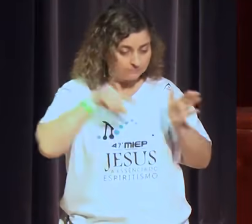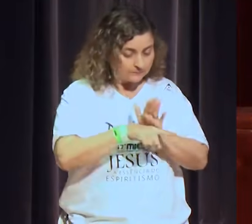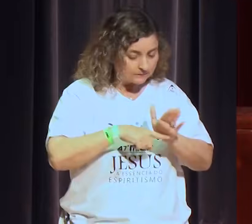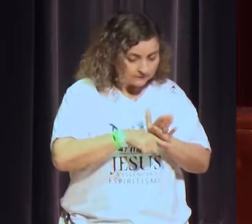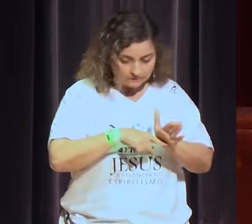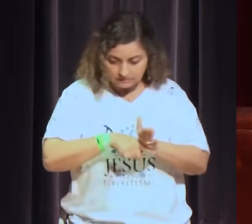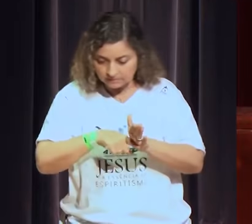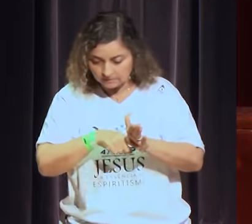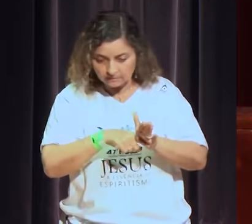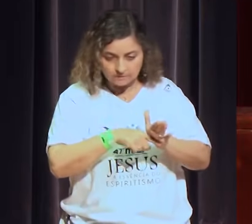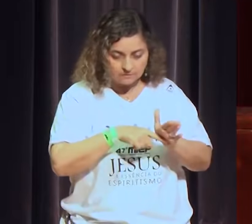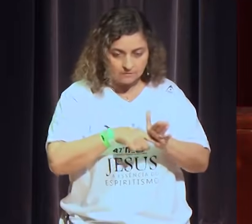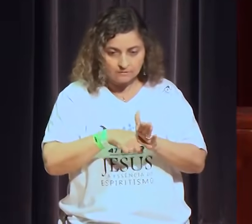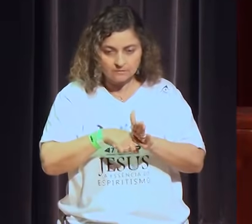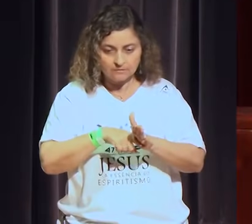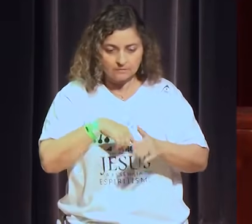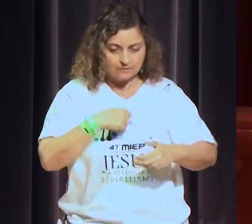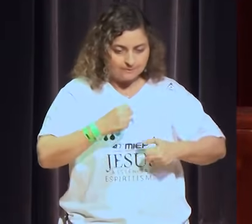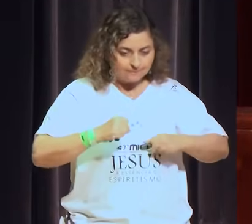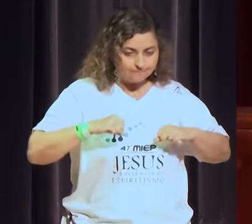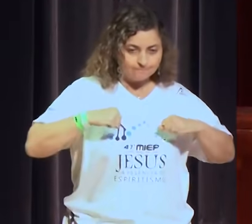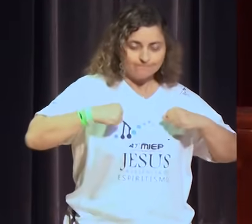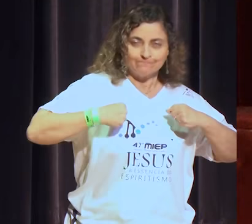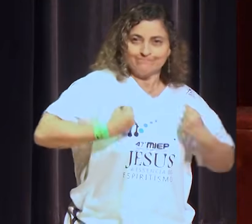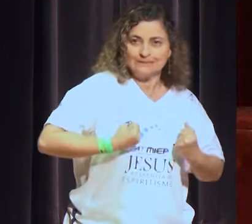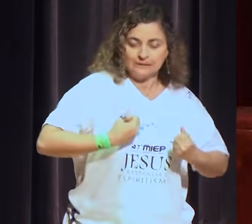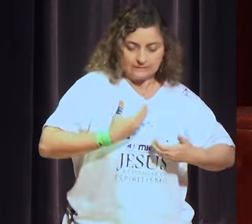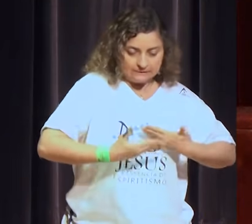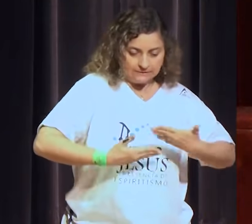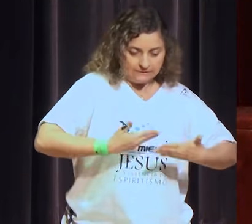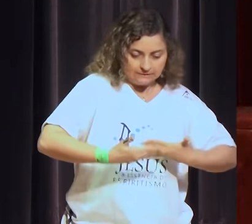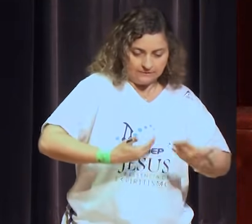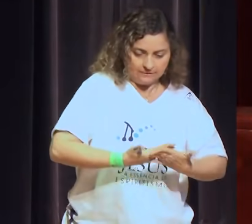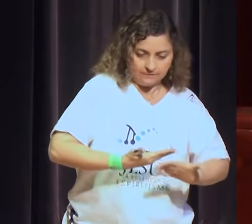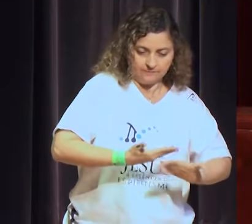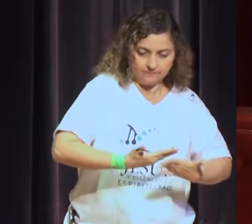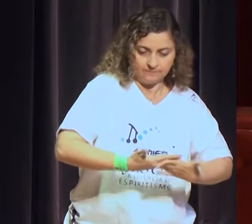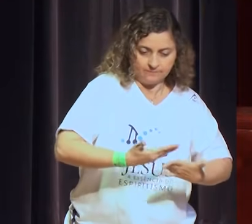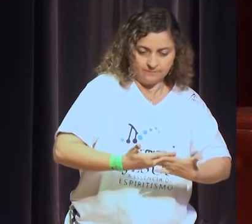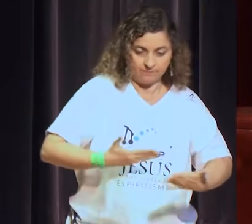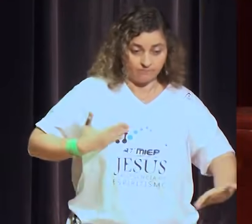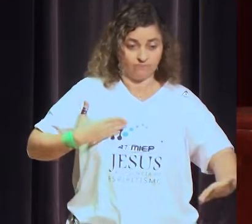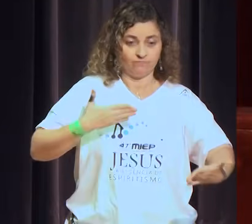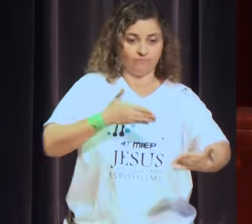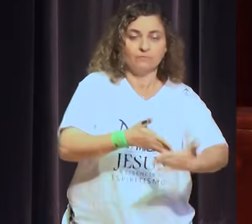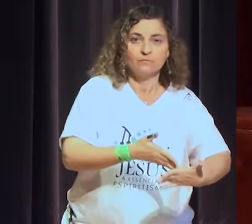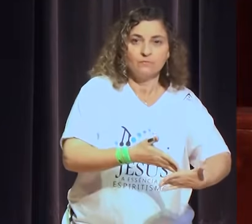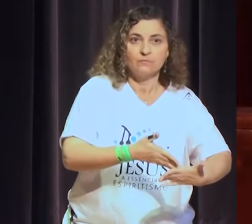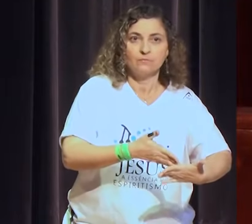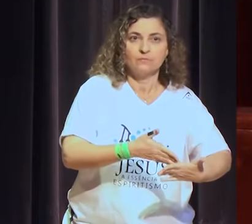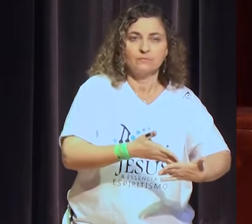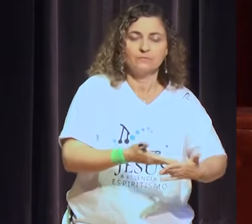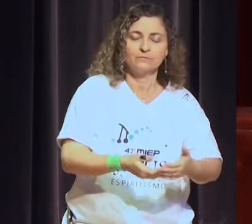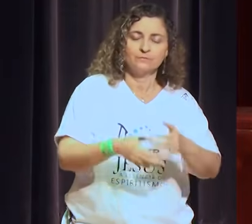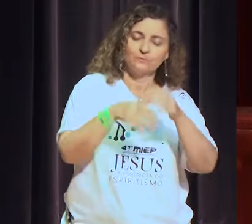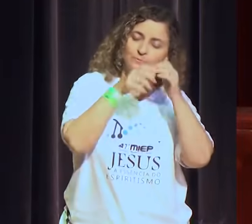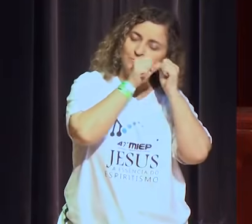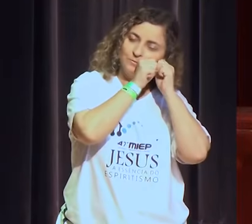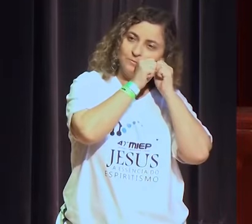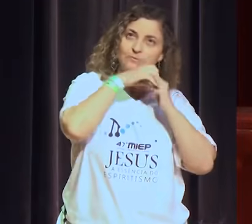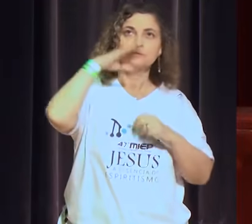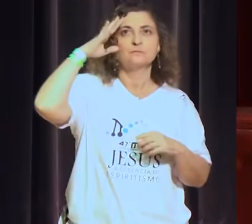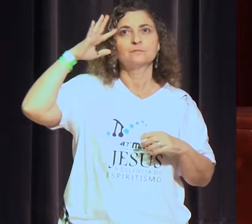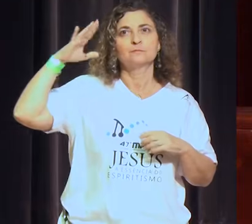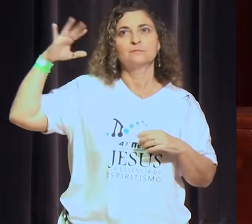estava pesquisando. Aí a pessoa vai, no esforço, ela chega no limiar. Chegou no limiar, o que ele sonhou? Com